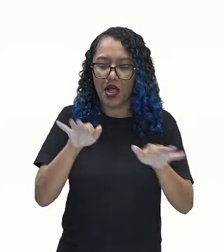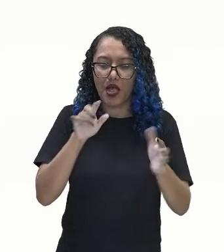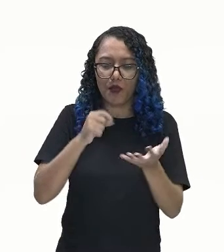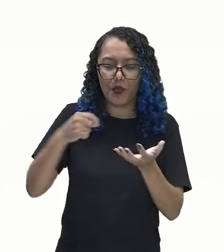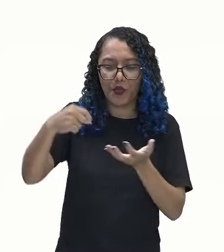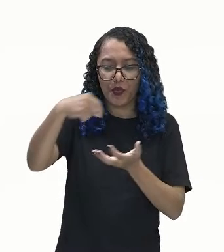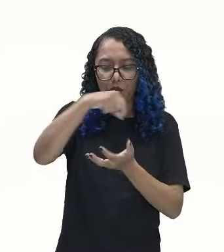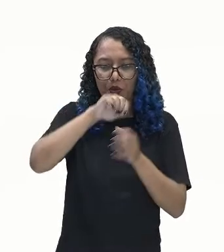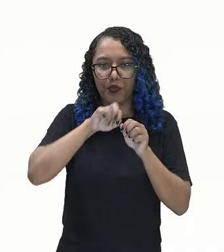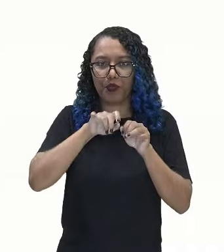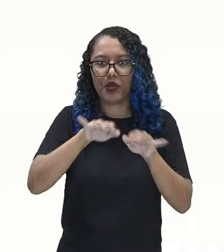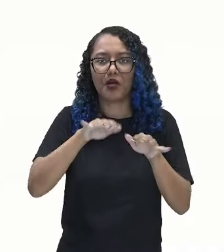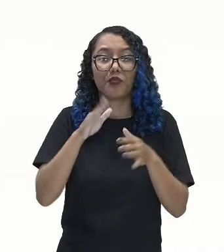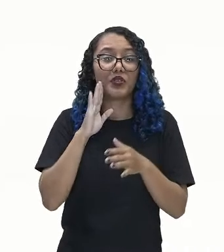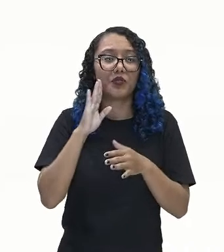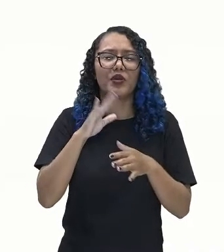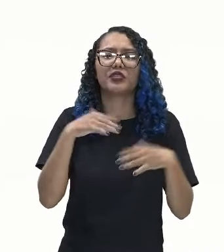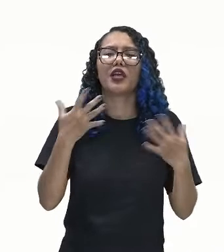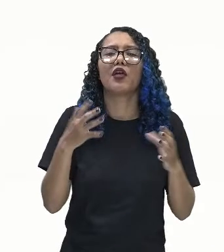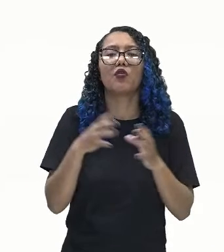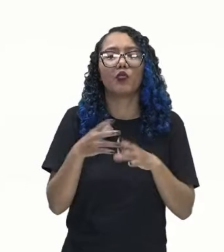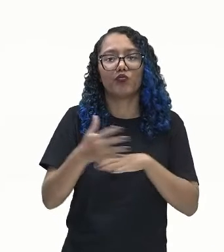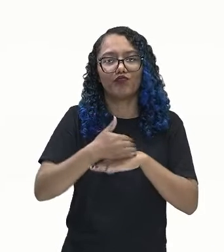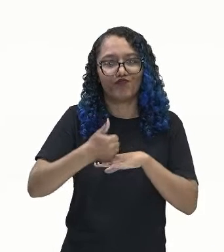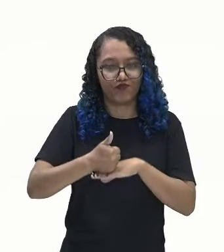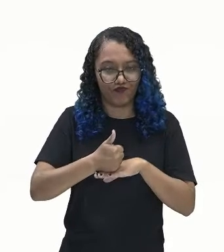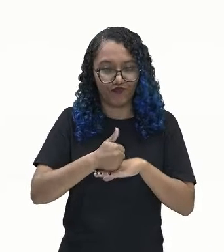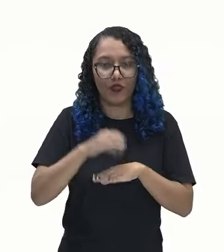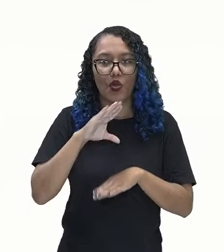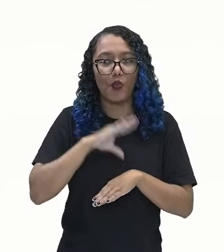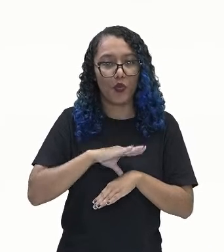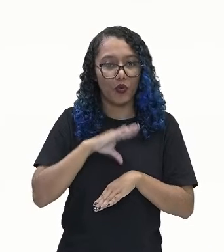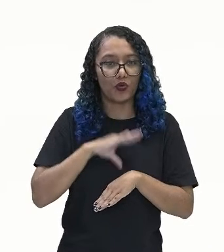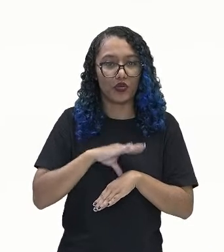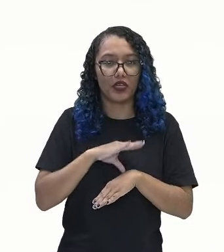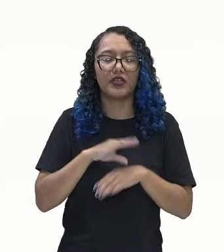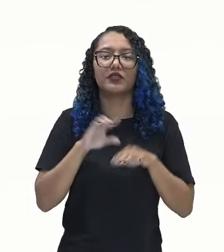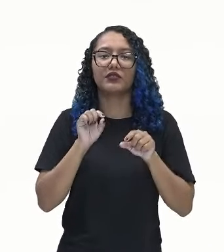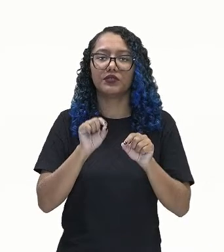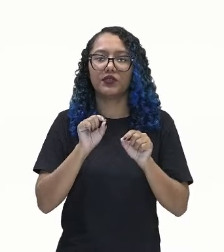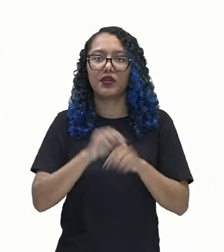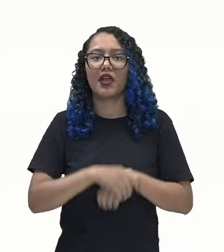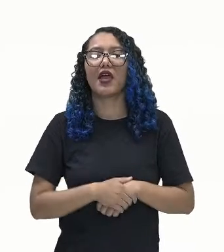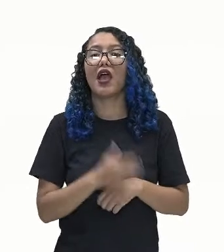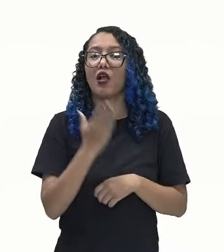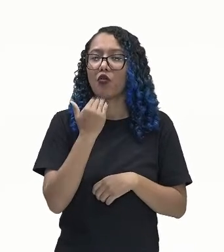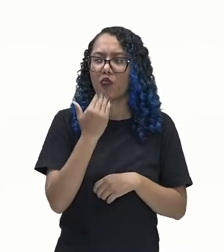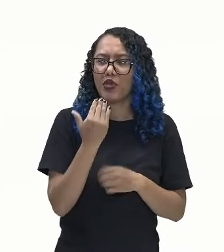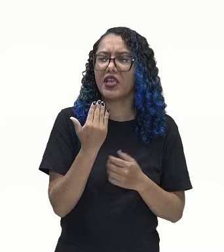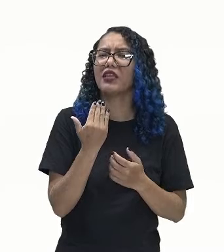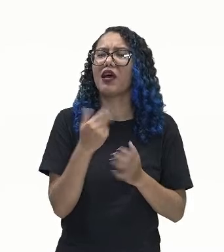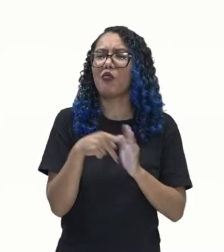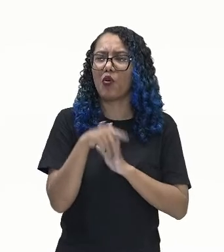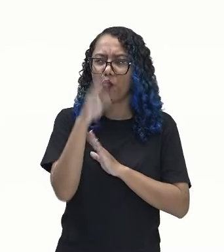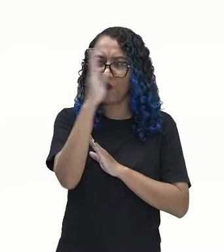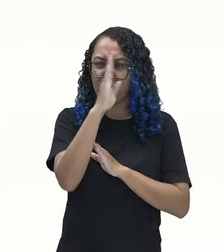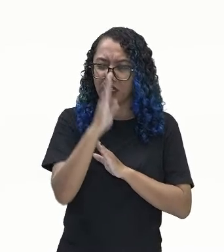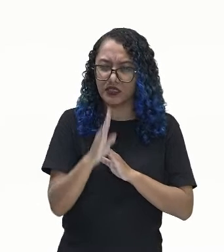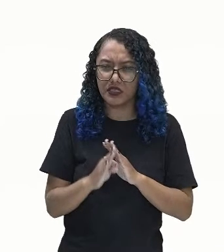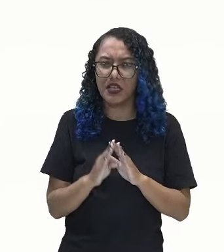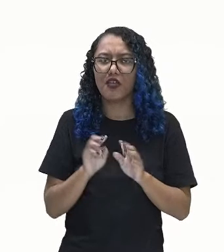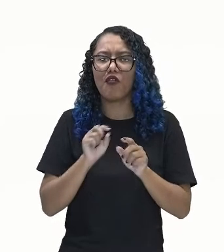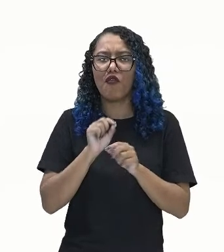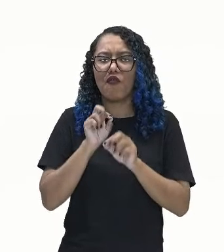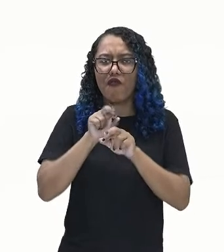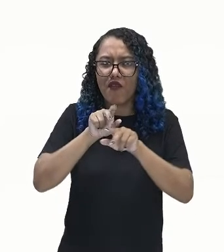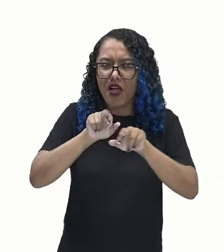pelos colonizadores portugueses, é a base de sustento de muitos brasileiros e o único alimento